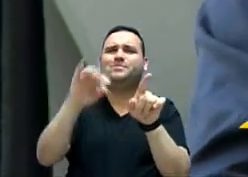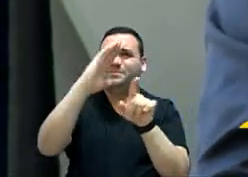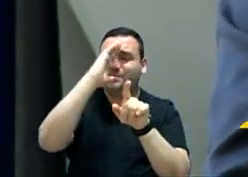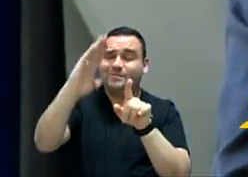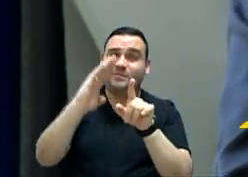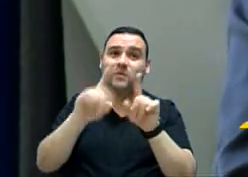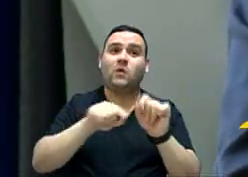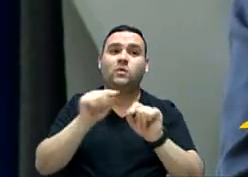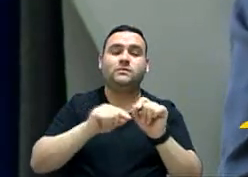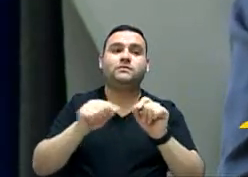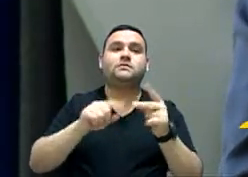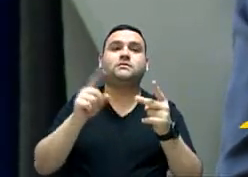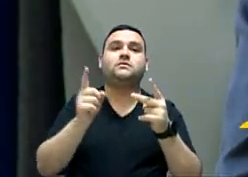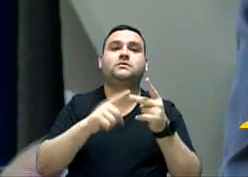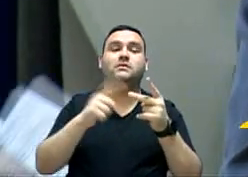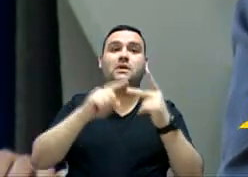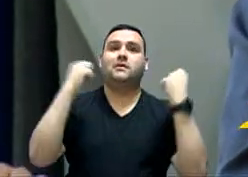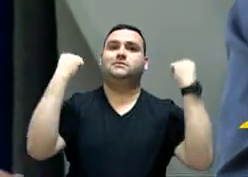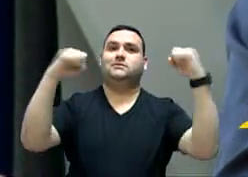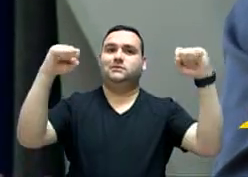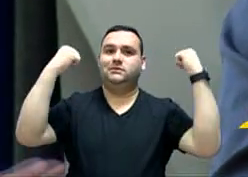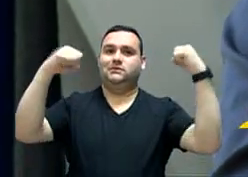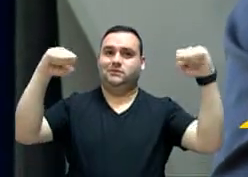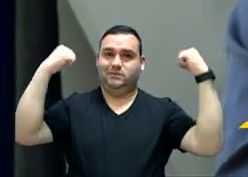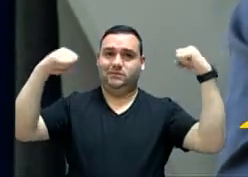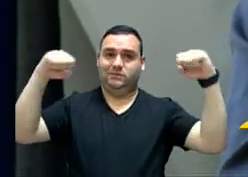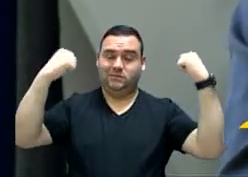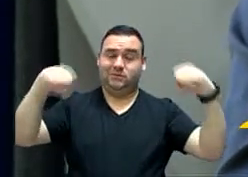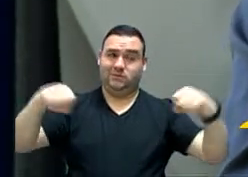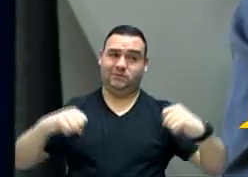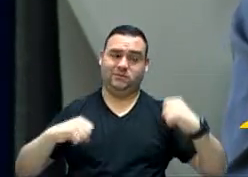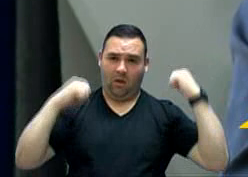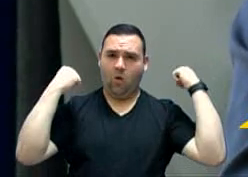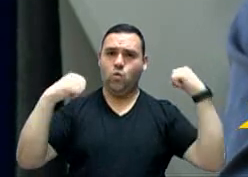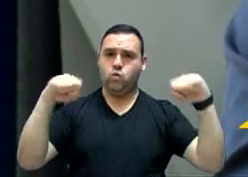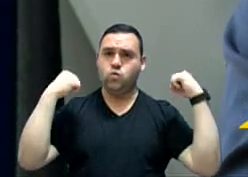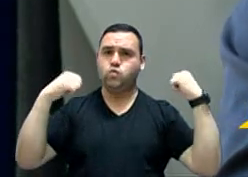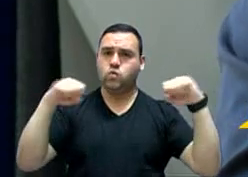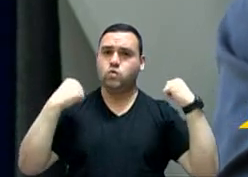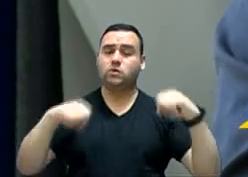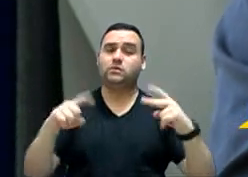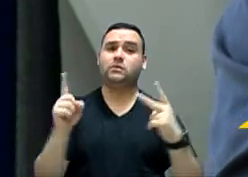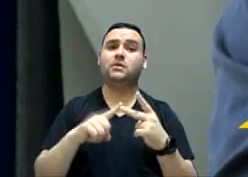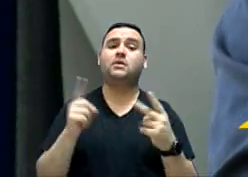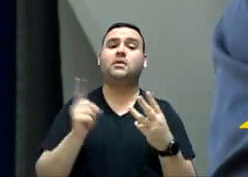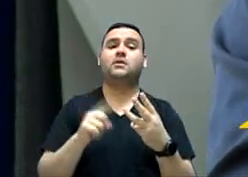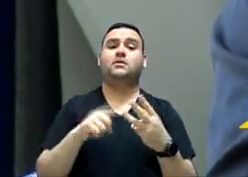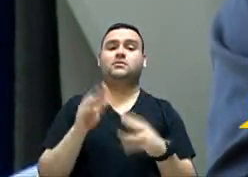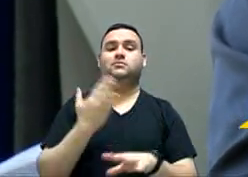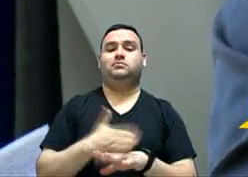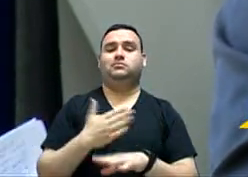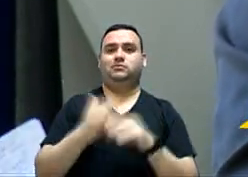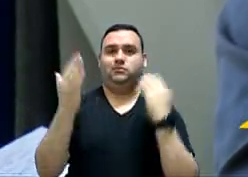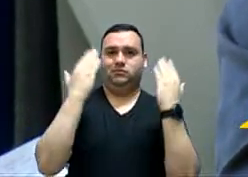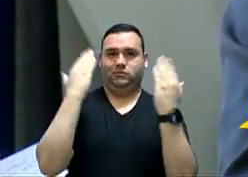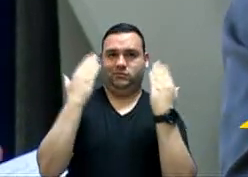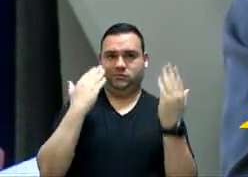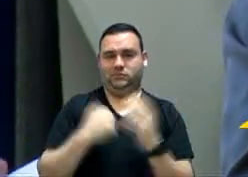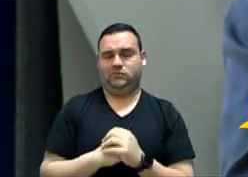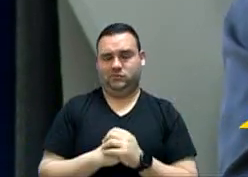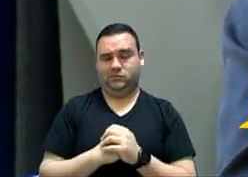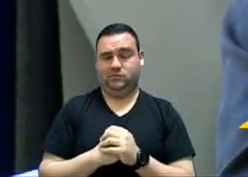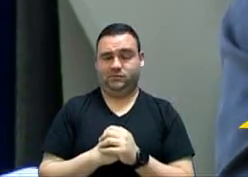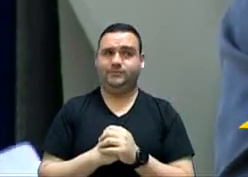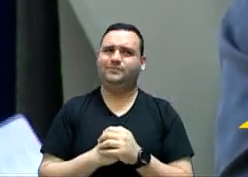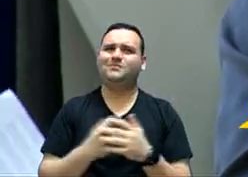principalmente, atividade ou exercício físico, esse é o termo correto, exercício físico e psicoterapia. Então, não se